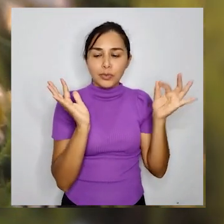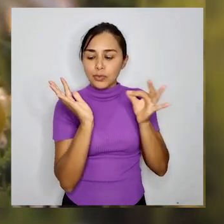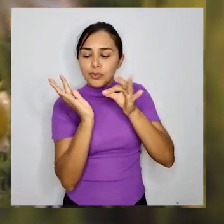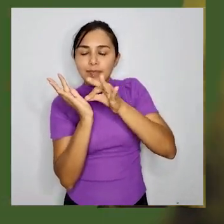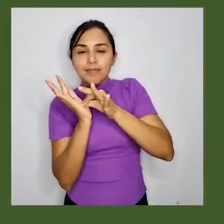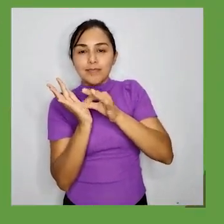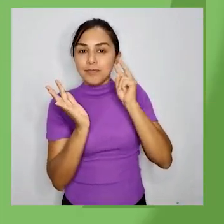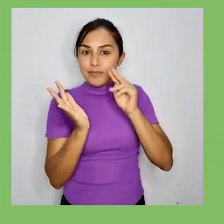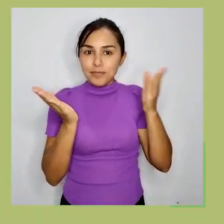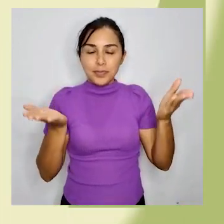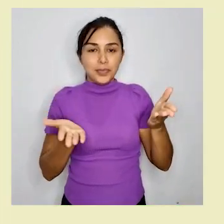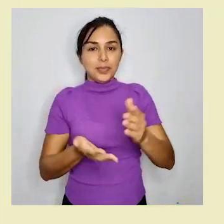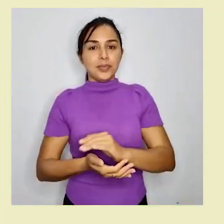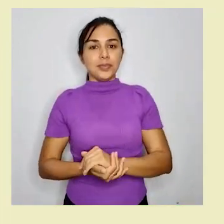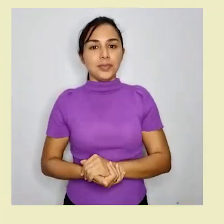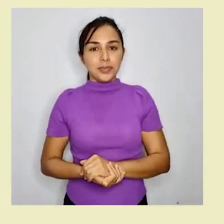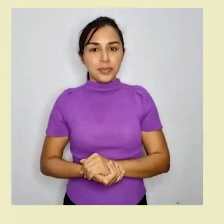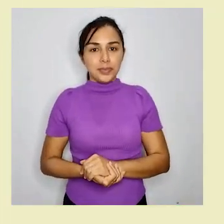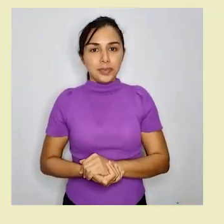lá?